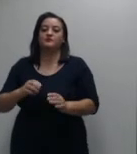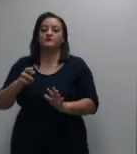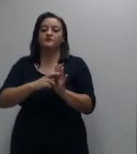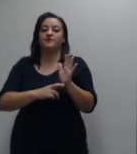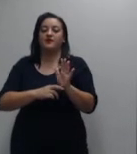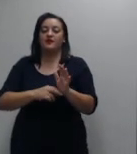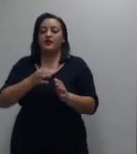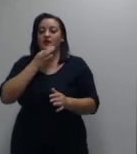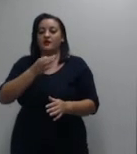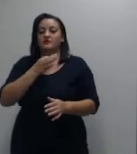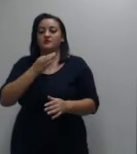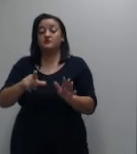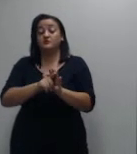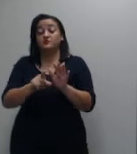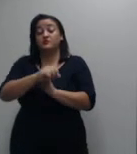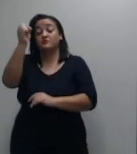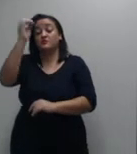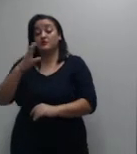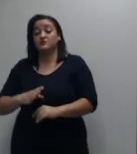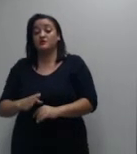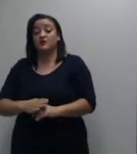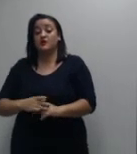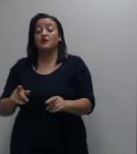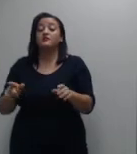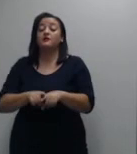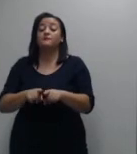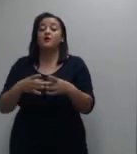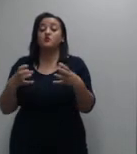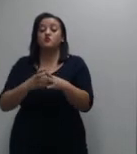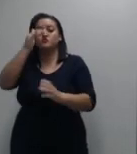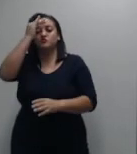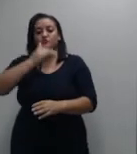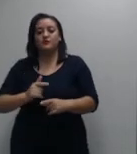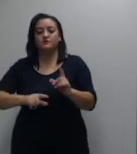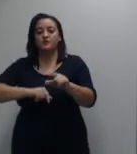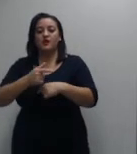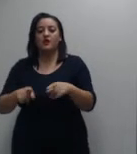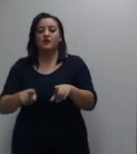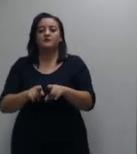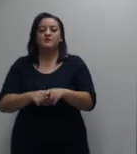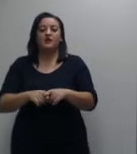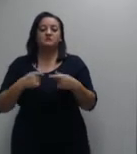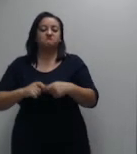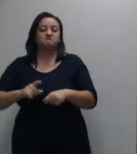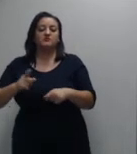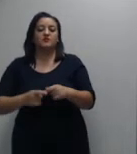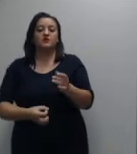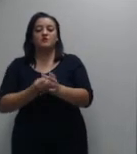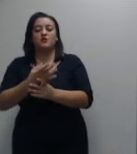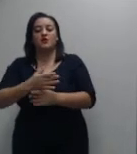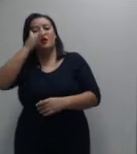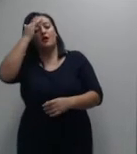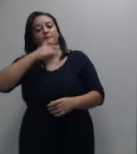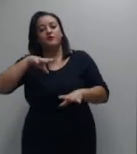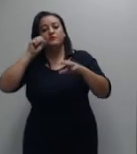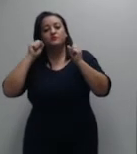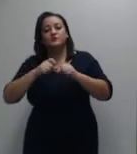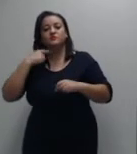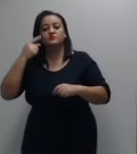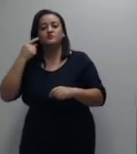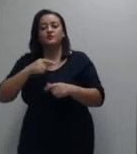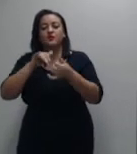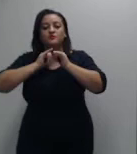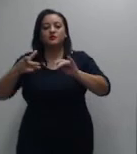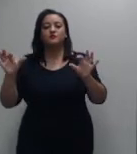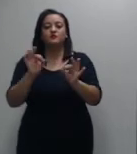da legislação brasileira para usados probatório demais gosta de desnecessária a produção de pão o enterro do advogado ele falou